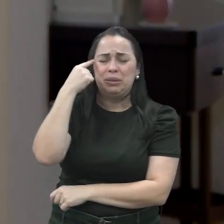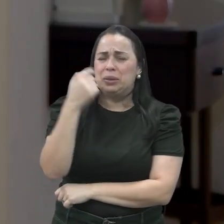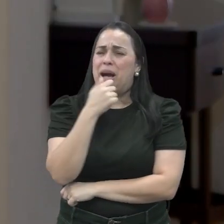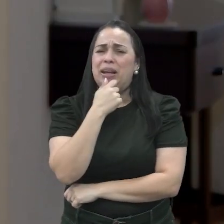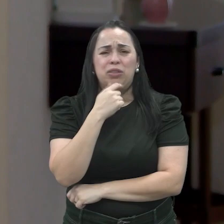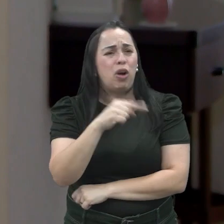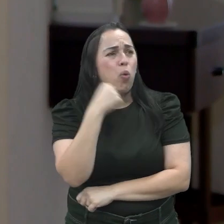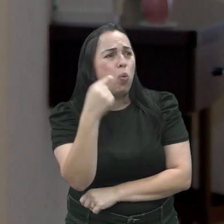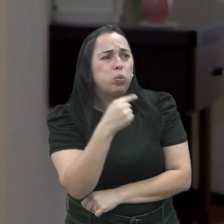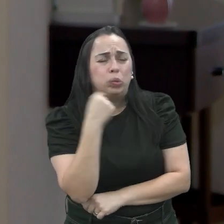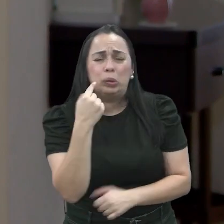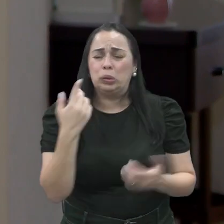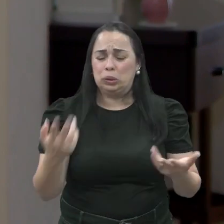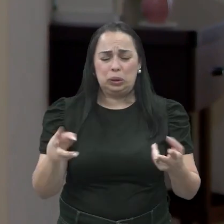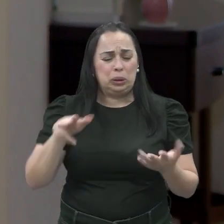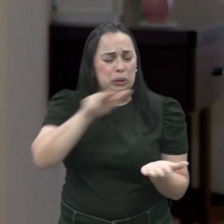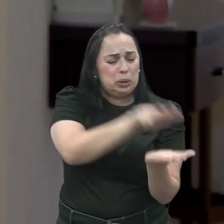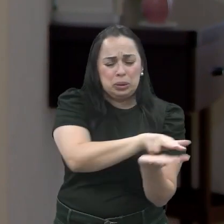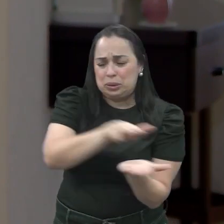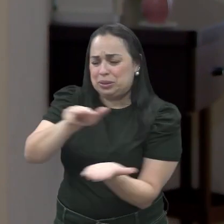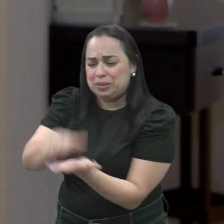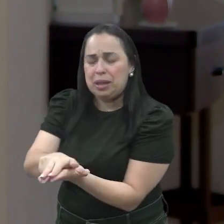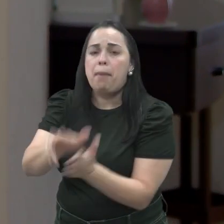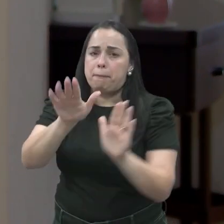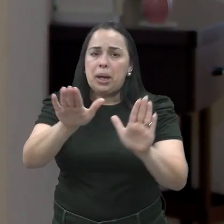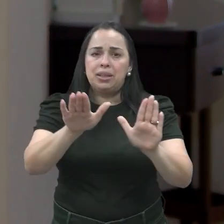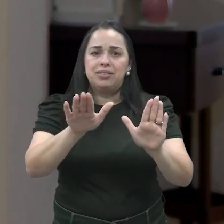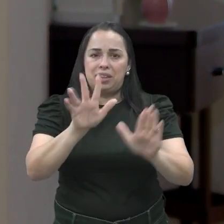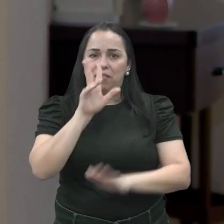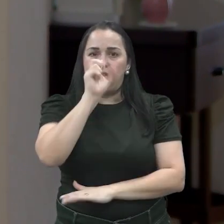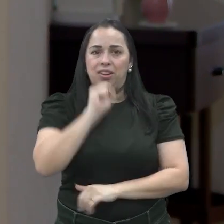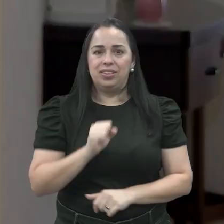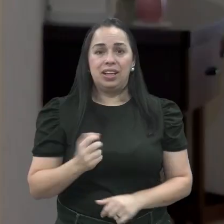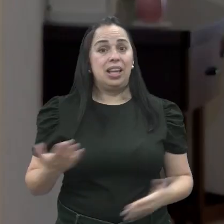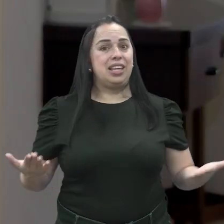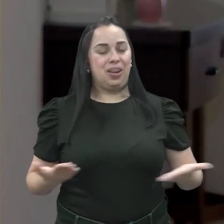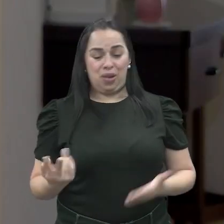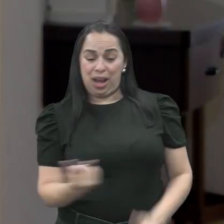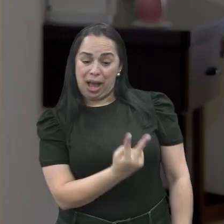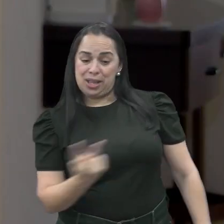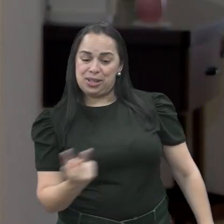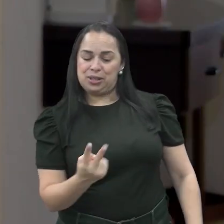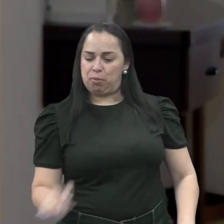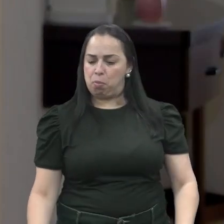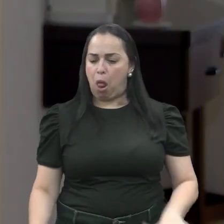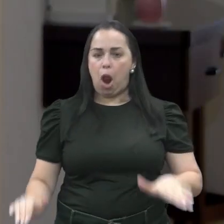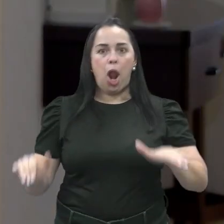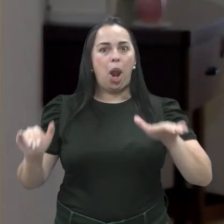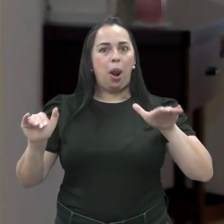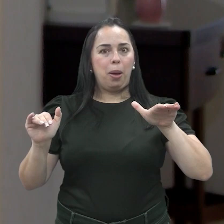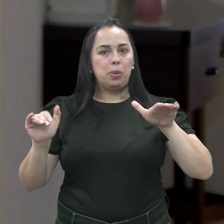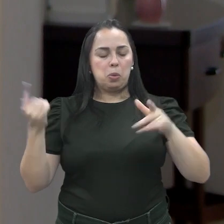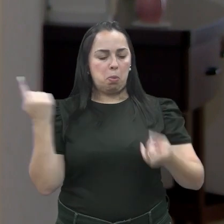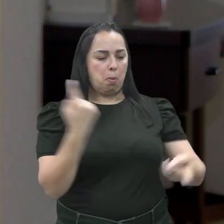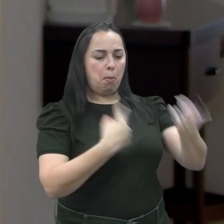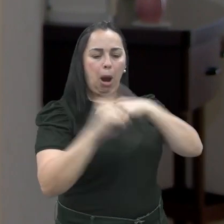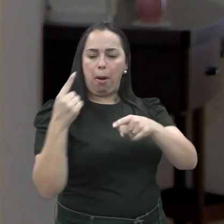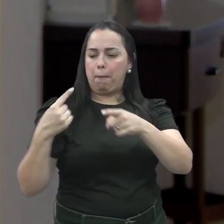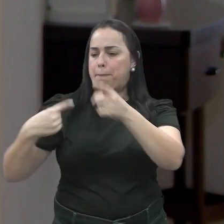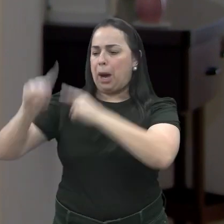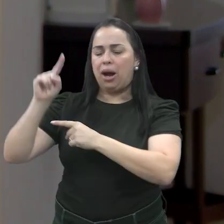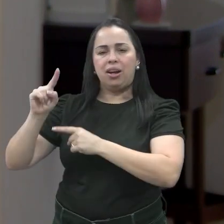você pensa que você não vai conseguir, né, que você não vai dar conta, mas dá. Eu falo que elas são 2 guerreiras, né, que assim,